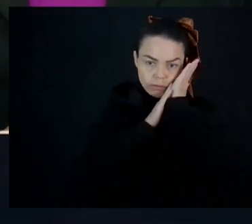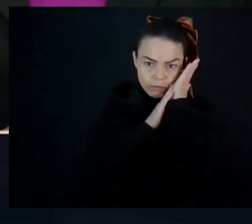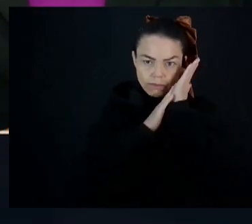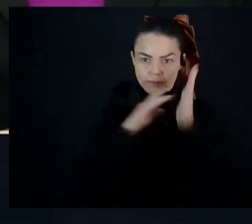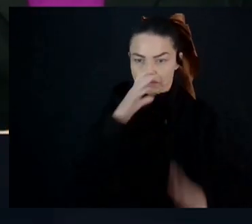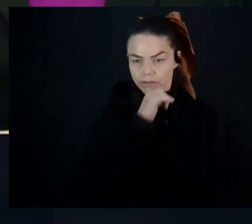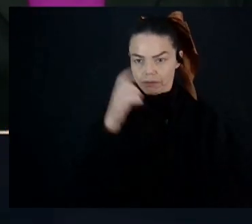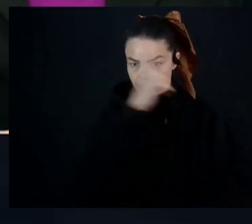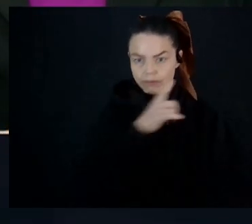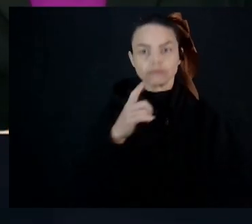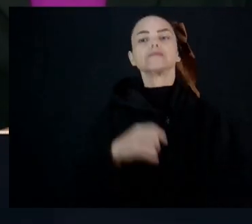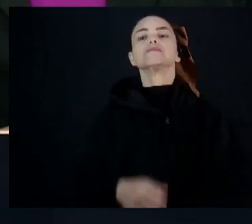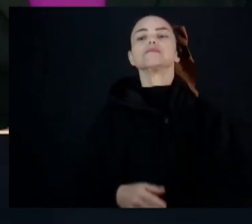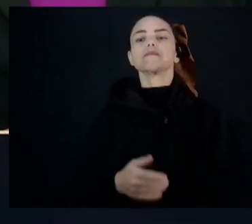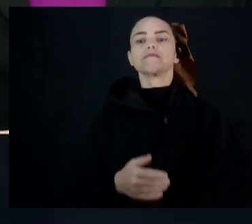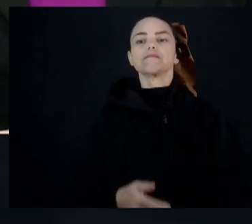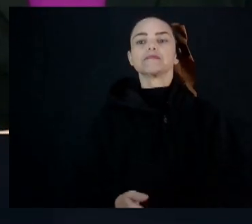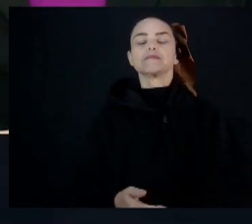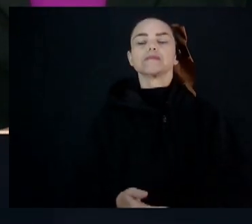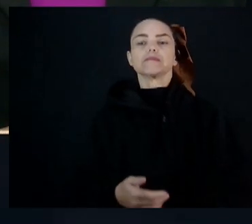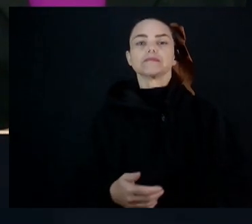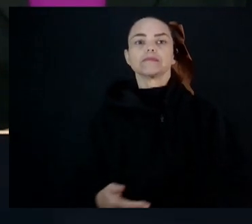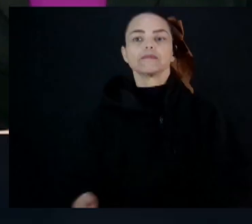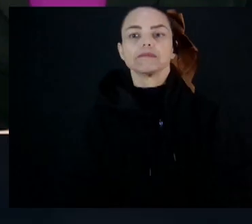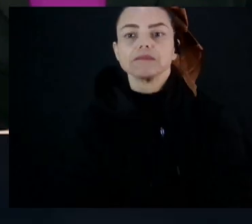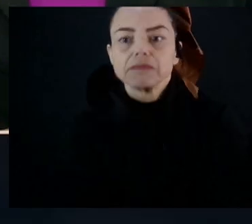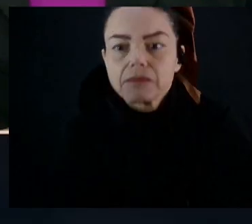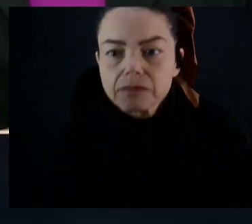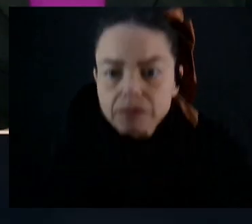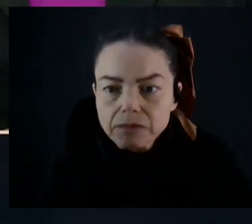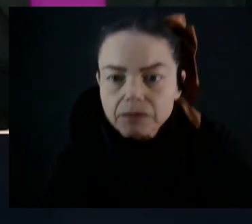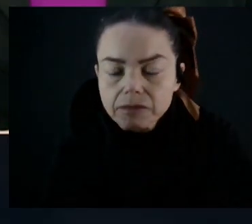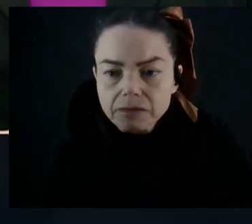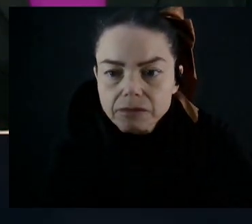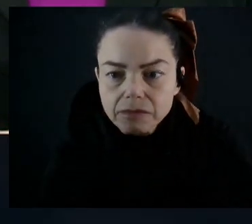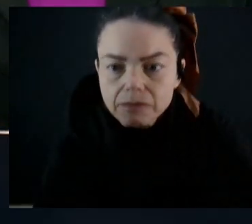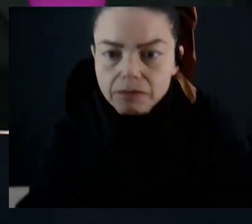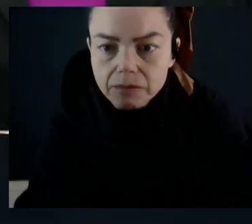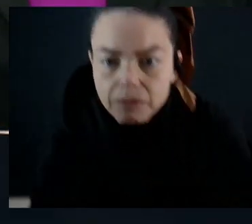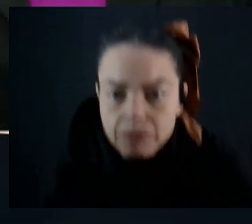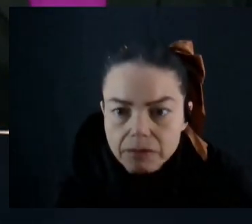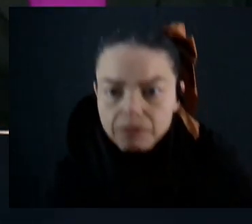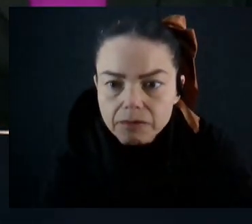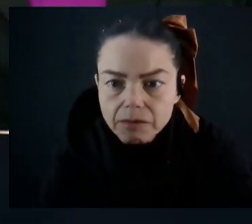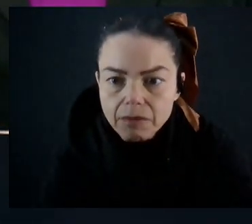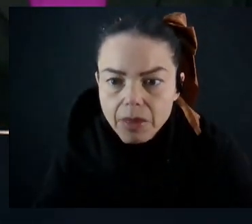As minhas horas de sono aí que eu perdi. Isso recupera mesmo, será, doutor?